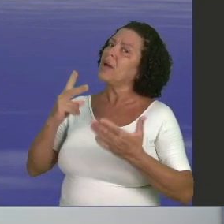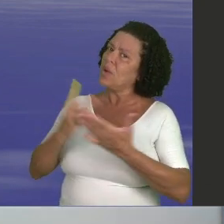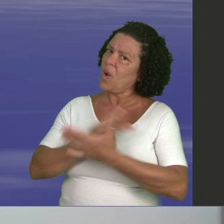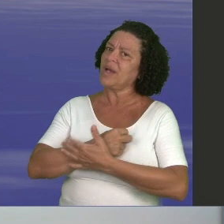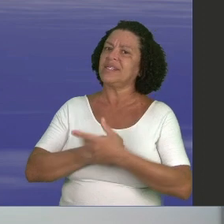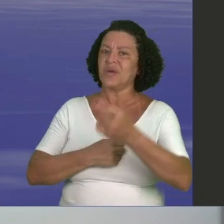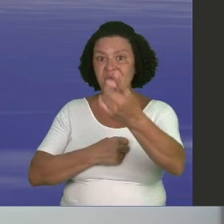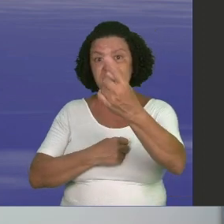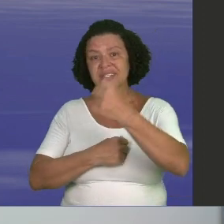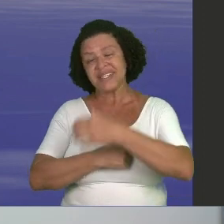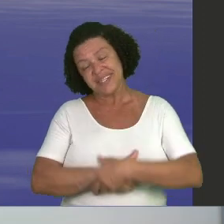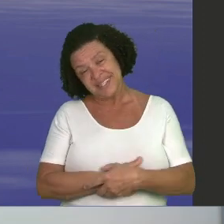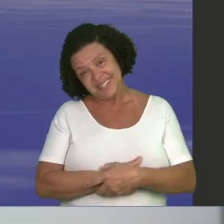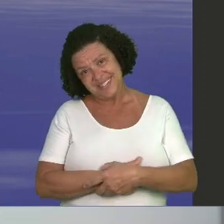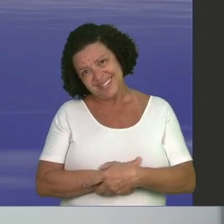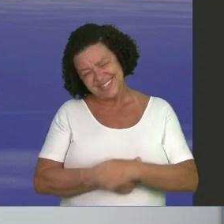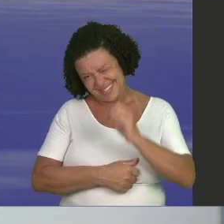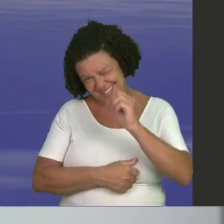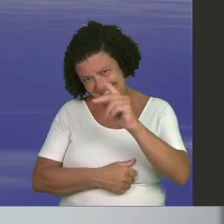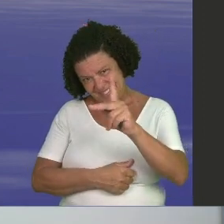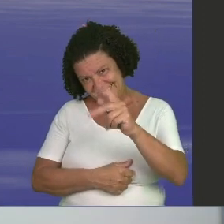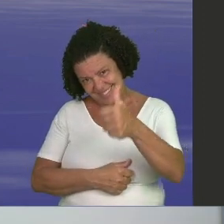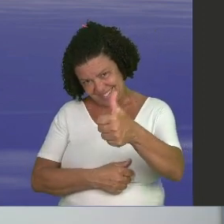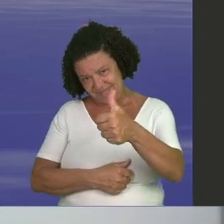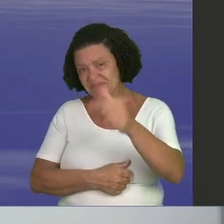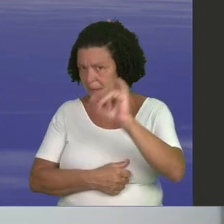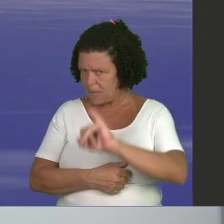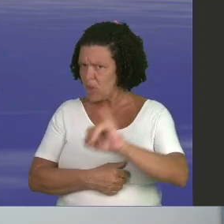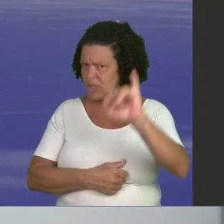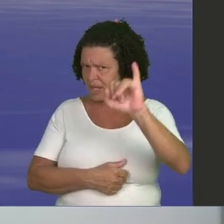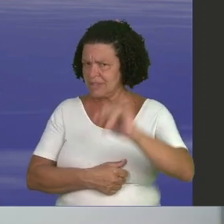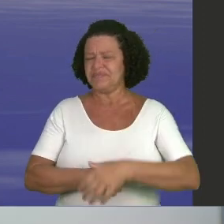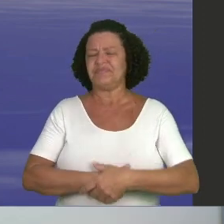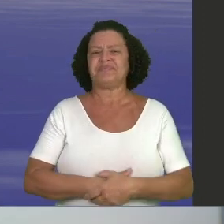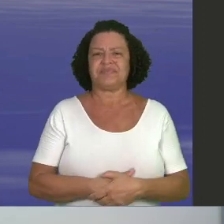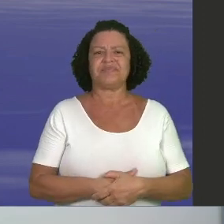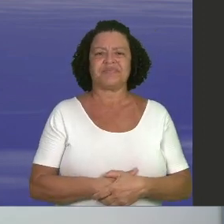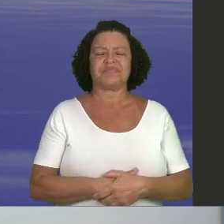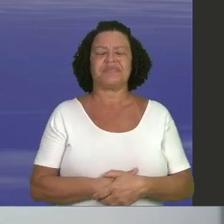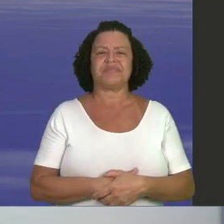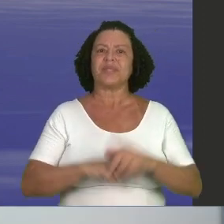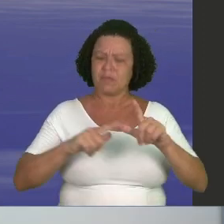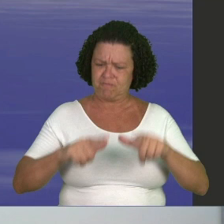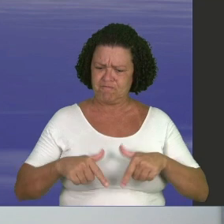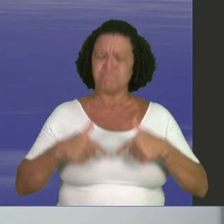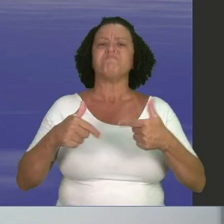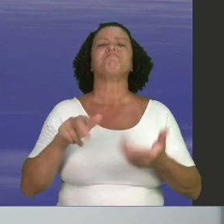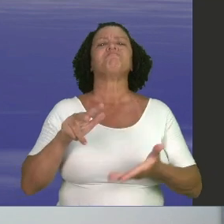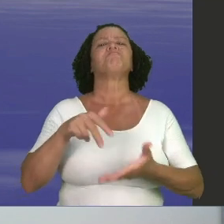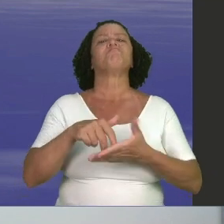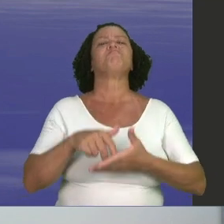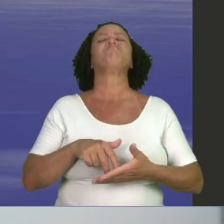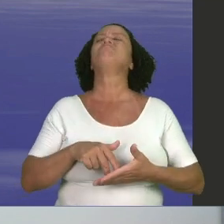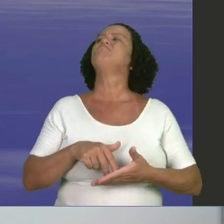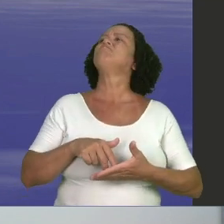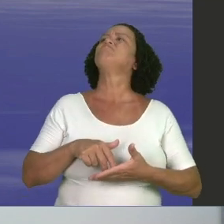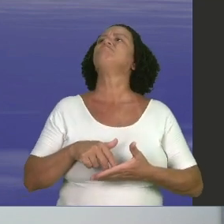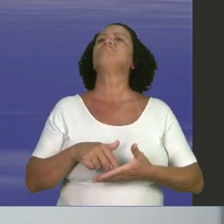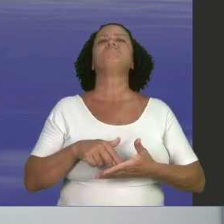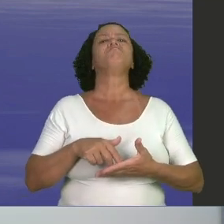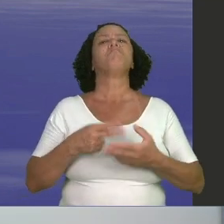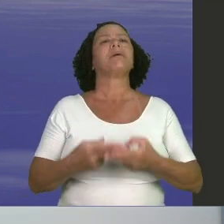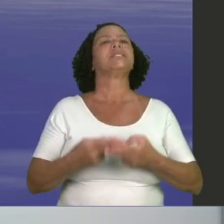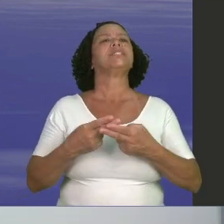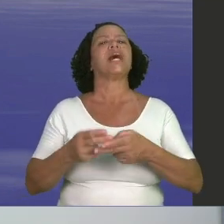com você, ok? Isso é muito importante. Vamos atuar com firmeza, mas com resignação,